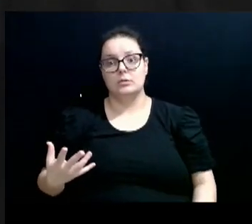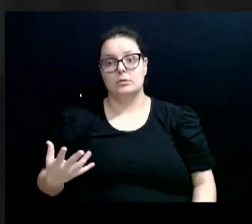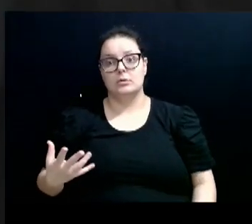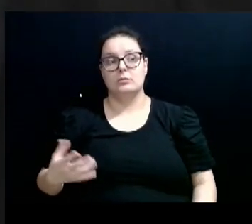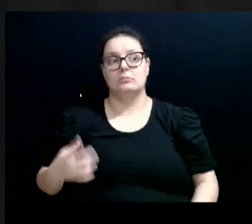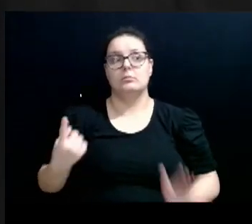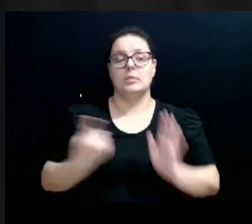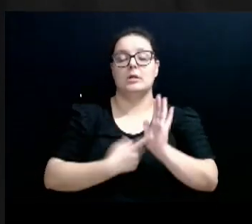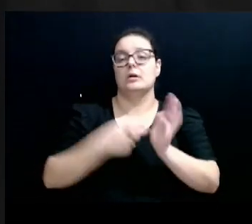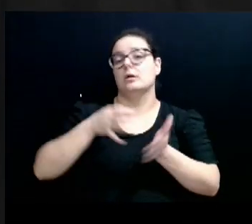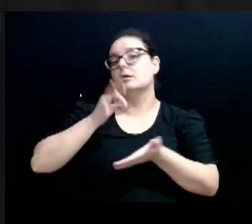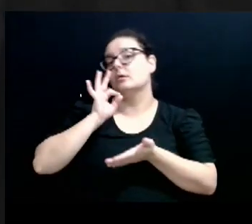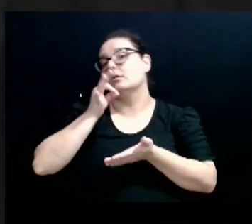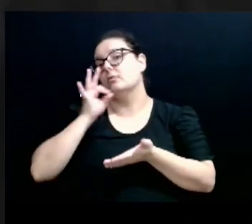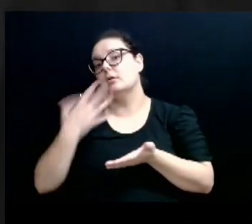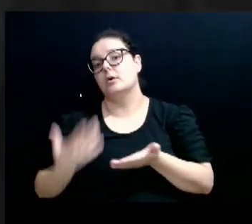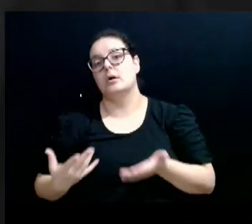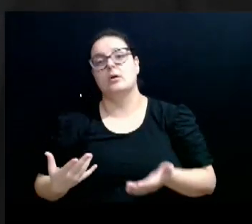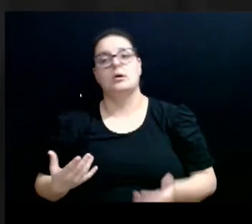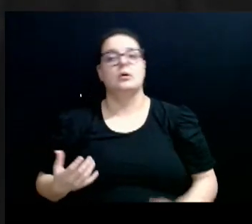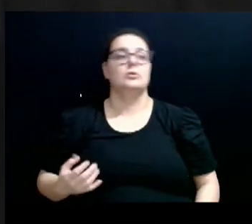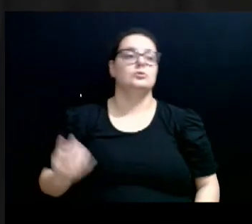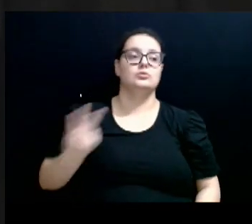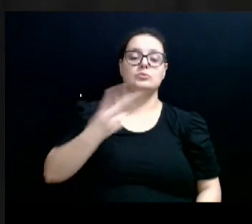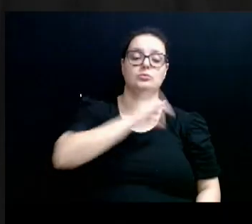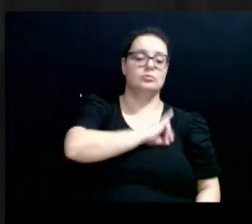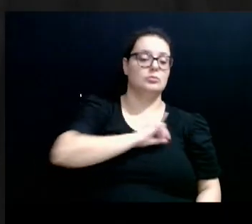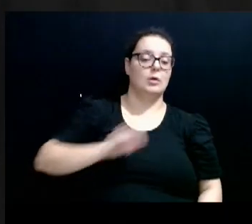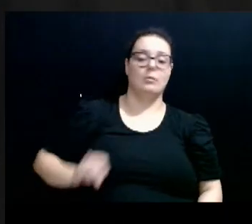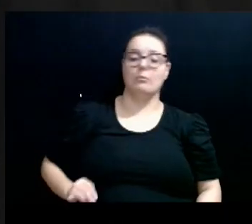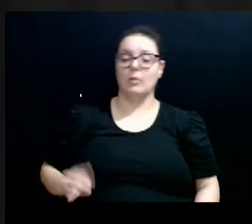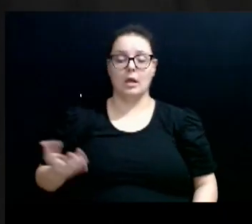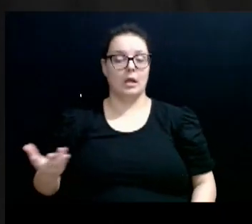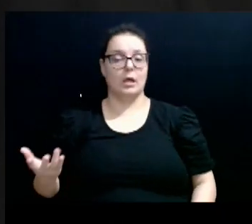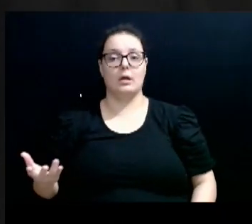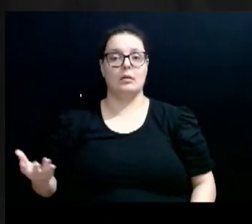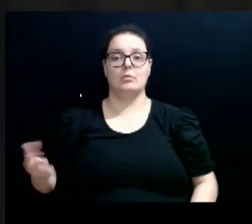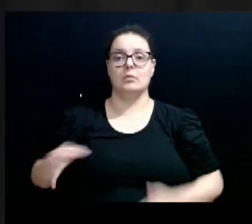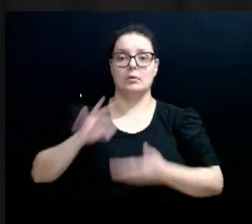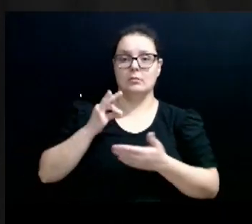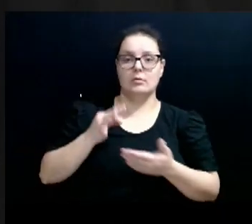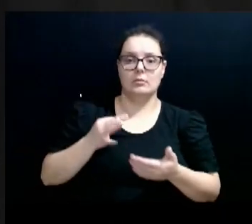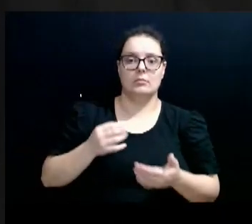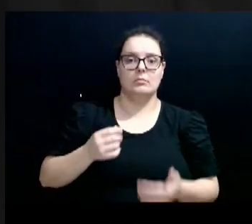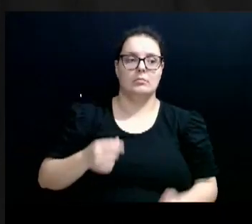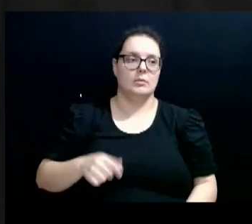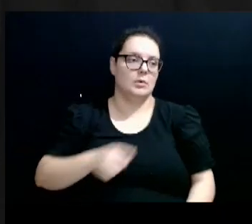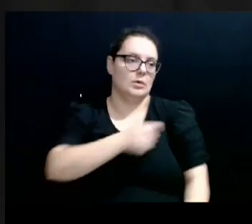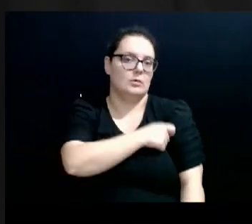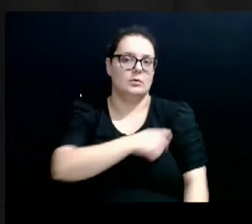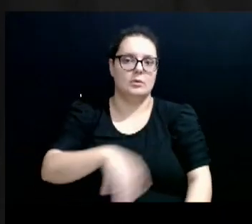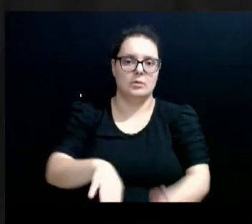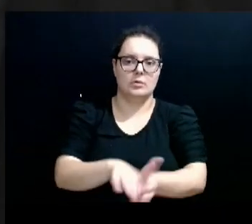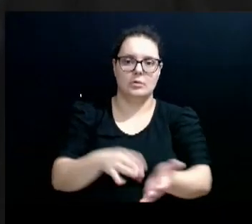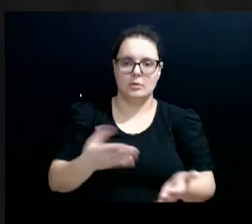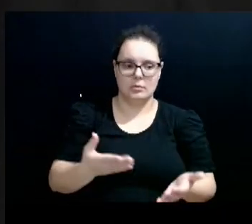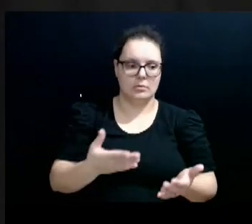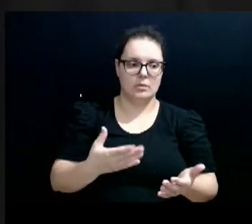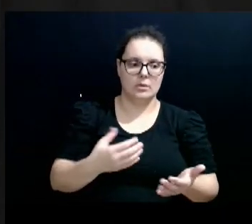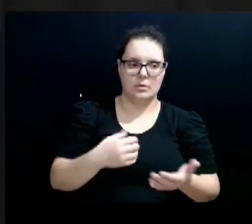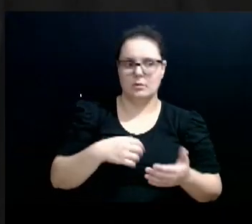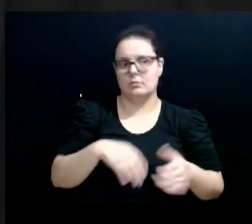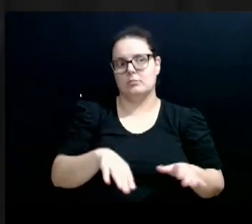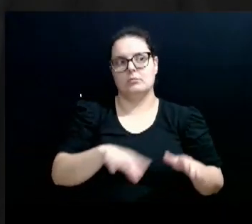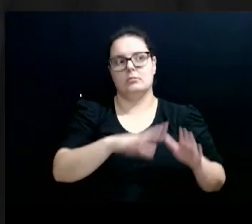é a riqueza do Segundo Império e tal. Então, os alunos chegavam em casa e acho que falavam para os pais, né? Nossa, a gente tem um professor de história e